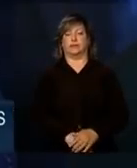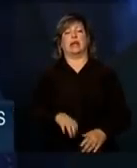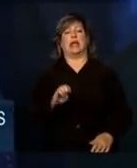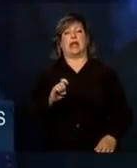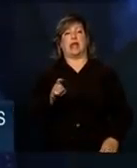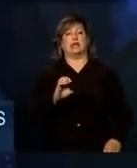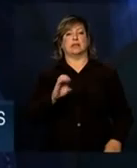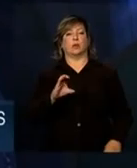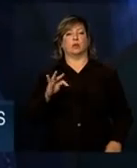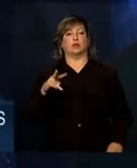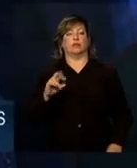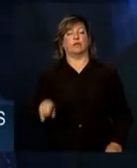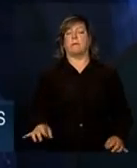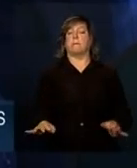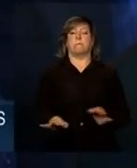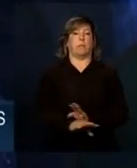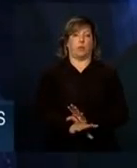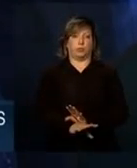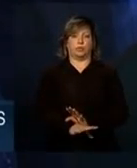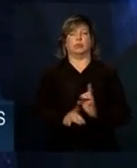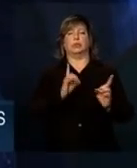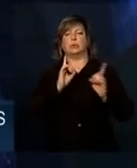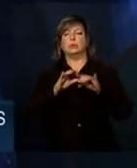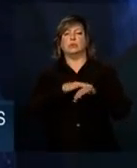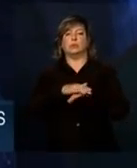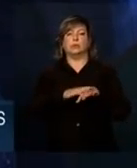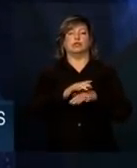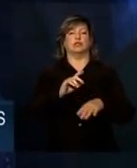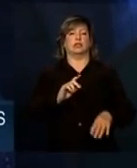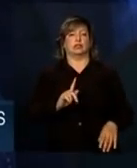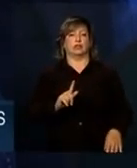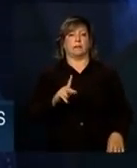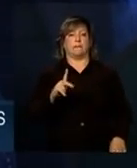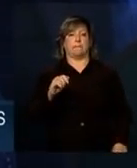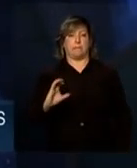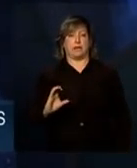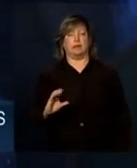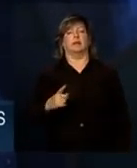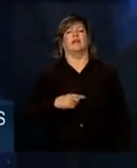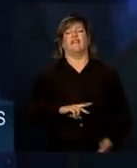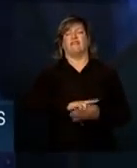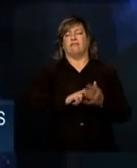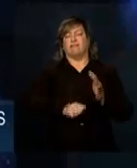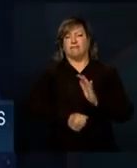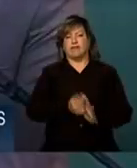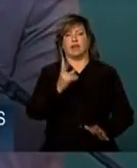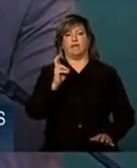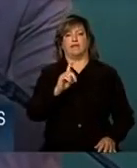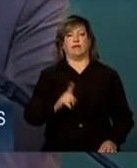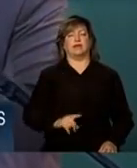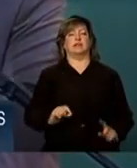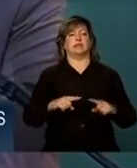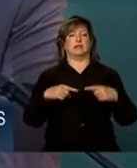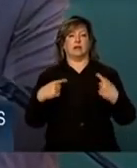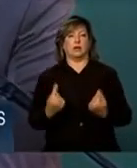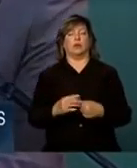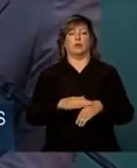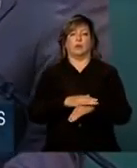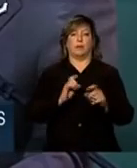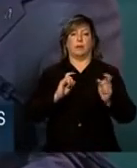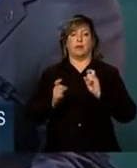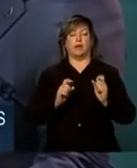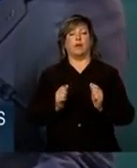executivo, pronto, discutido no GEPAC, por várias vezes, em salas de situação, com